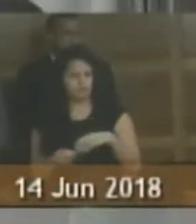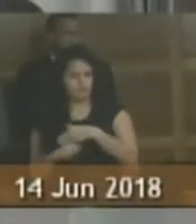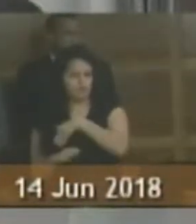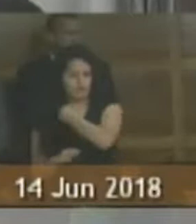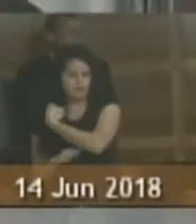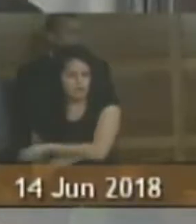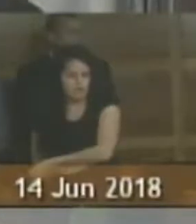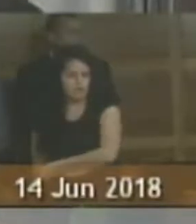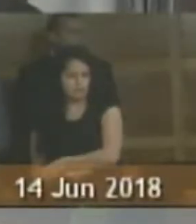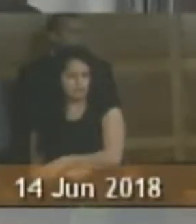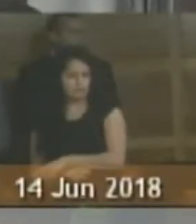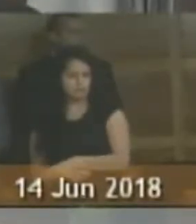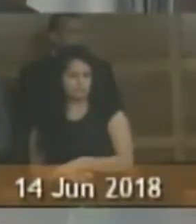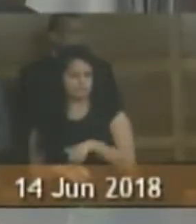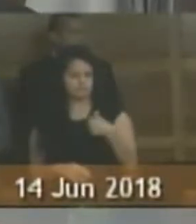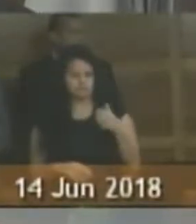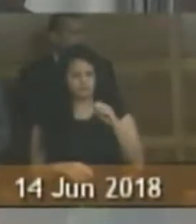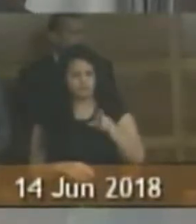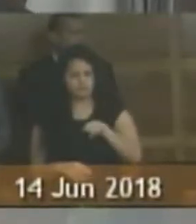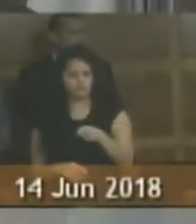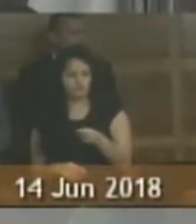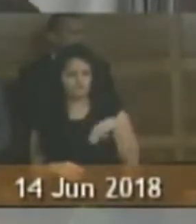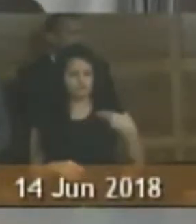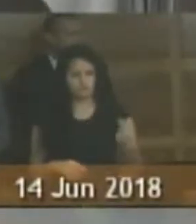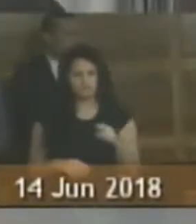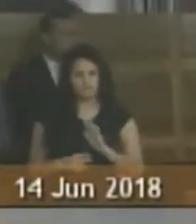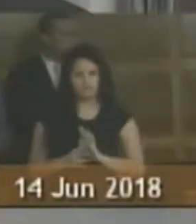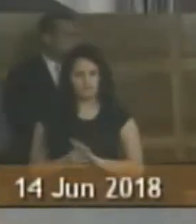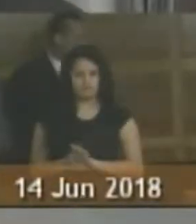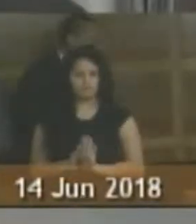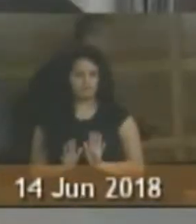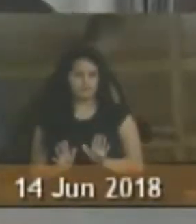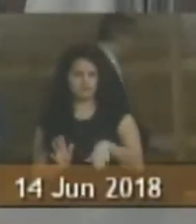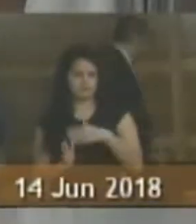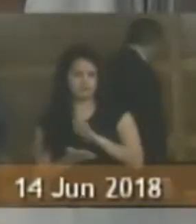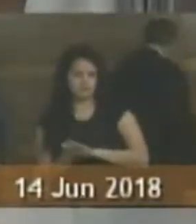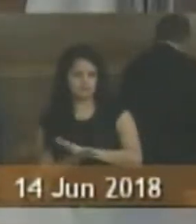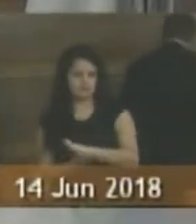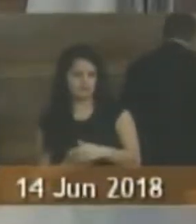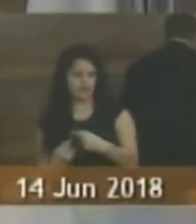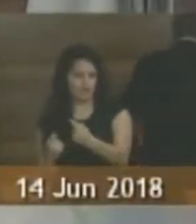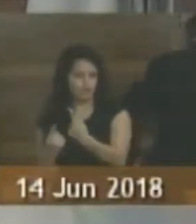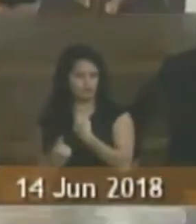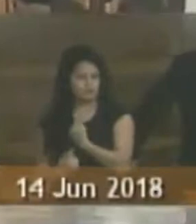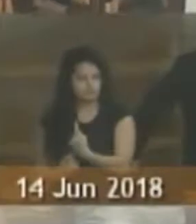sua direita, mas nada o atingirá. Amém.